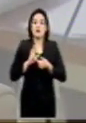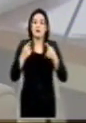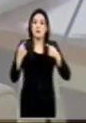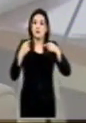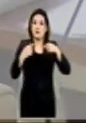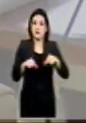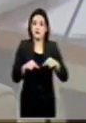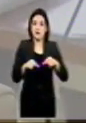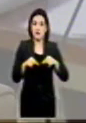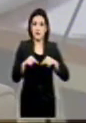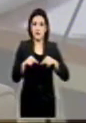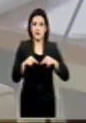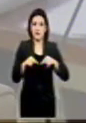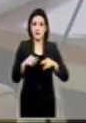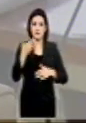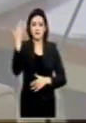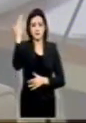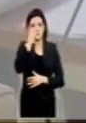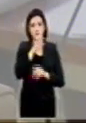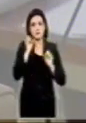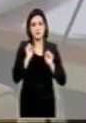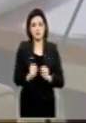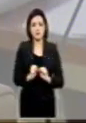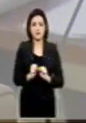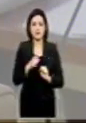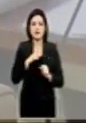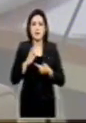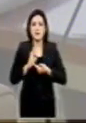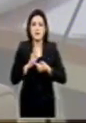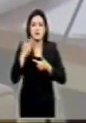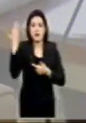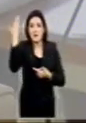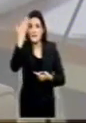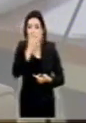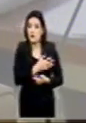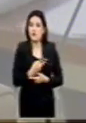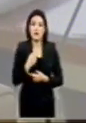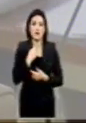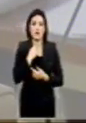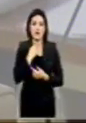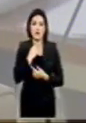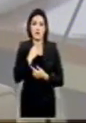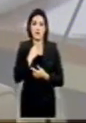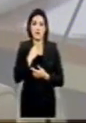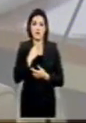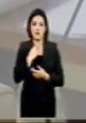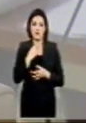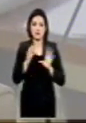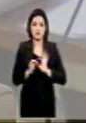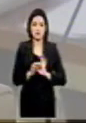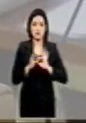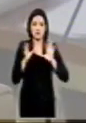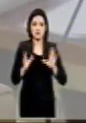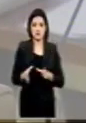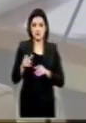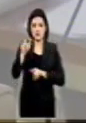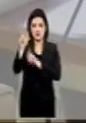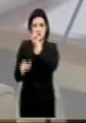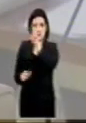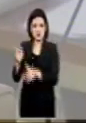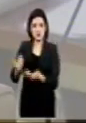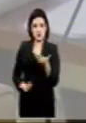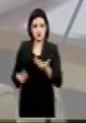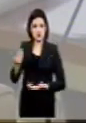contraproducente, poderia contribuir para o perecimento da prova, que não deve se submeter ao poder de disposição de agentes públicos. Tratar-se-ia